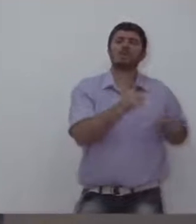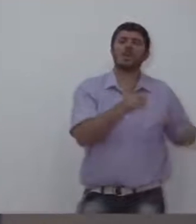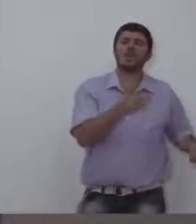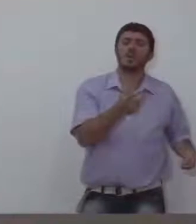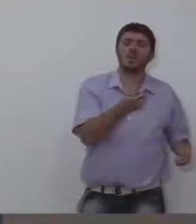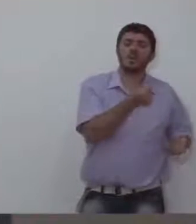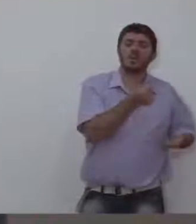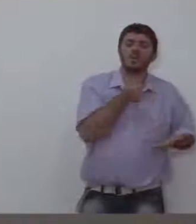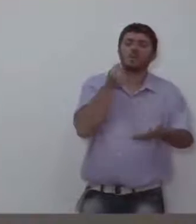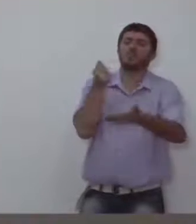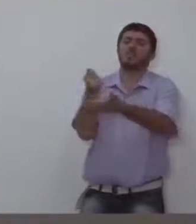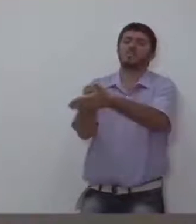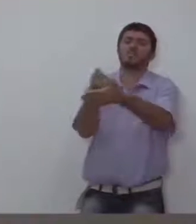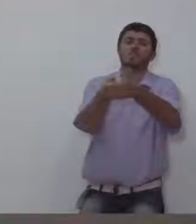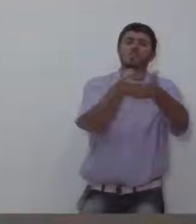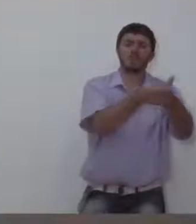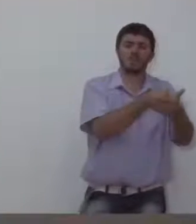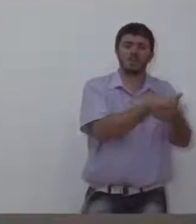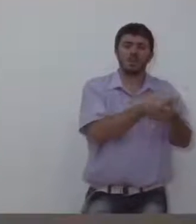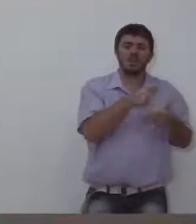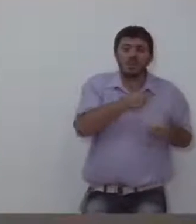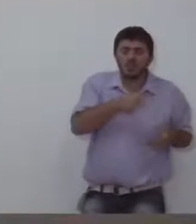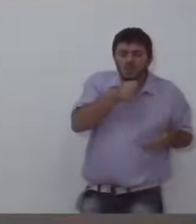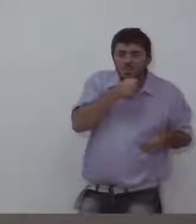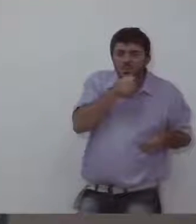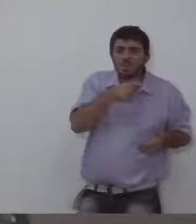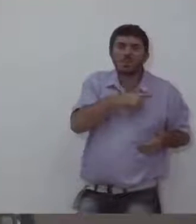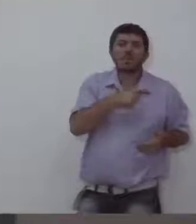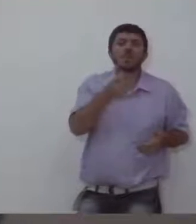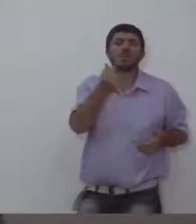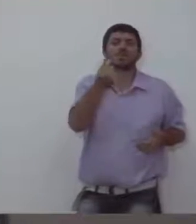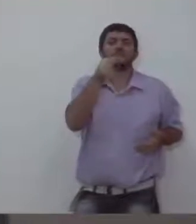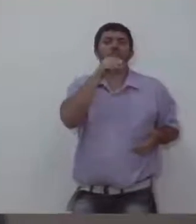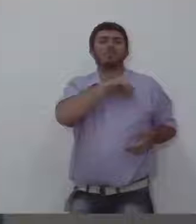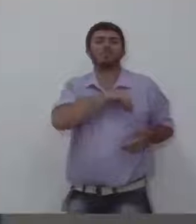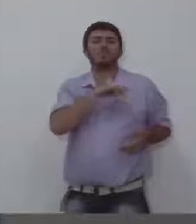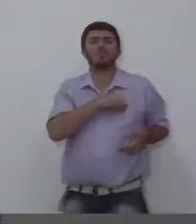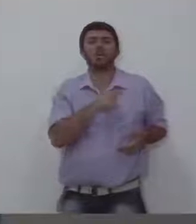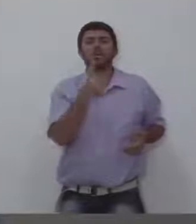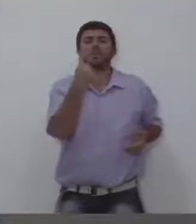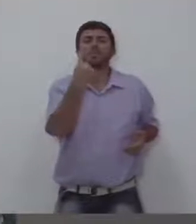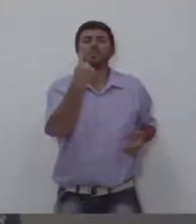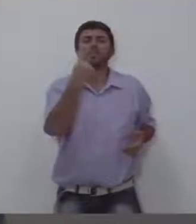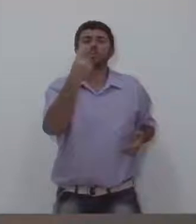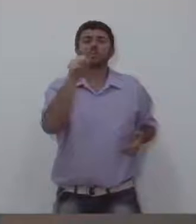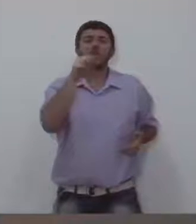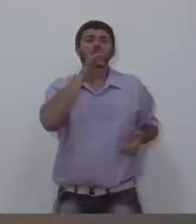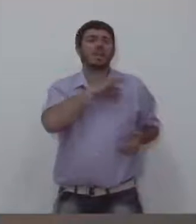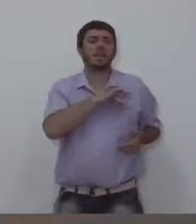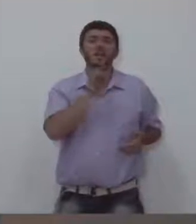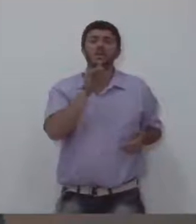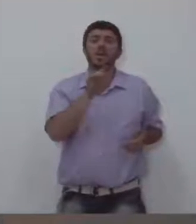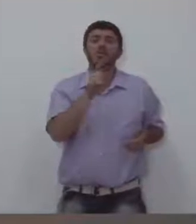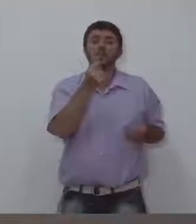muitos idosos, eles têm ali, recebem sua aposentadoria, uma grande parte vai para o remédio, e a outra grande